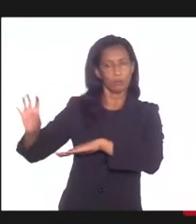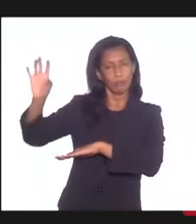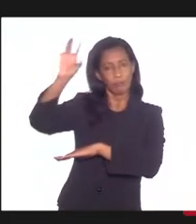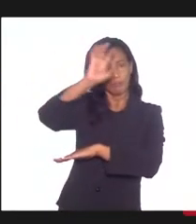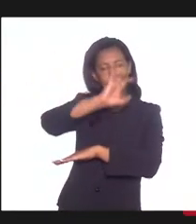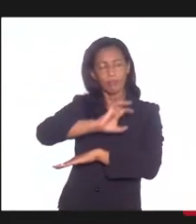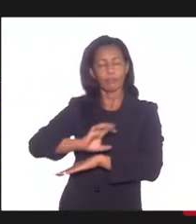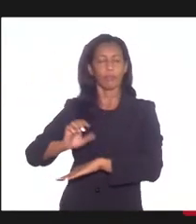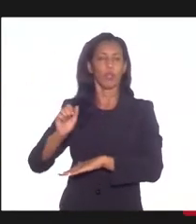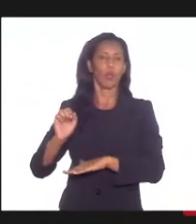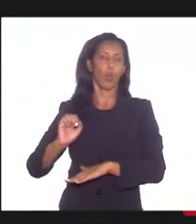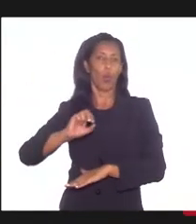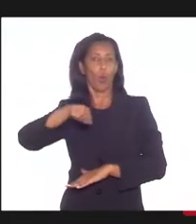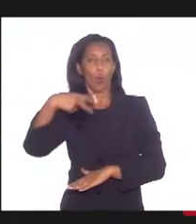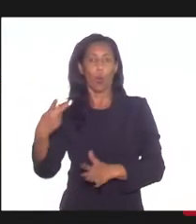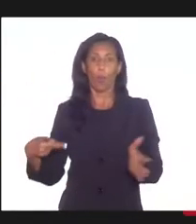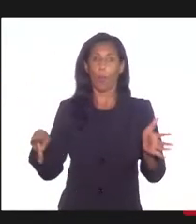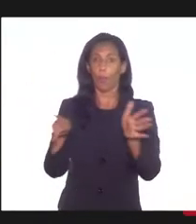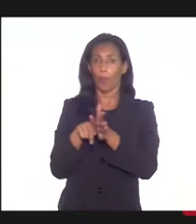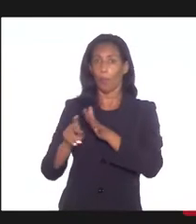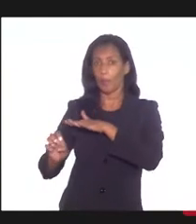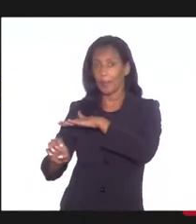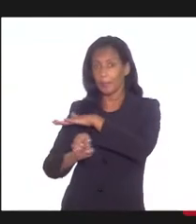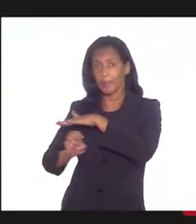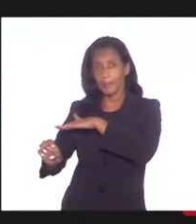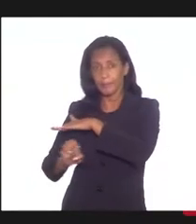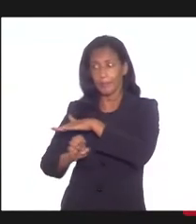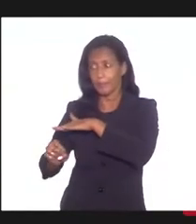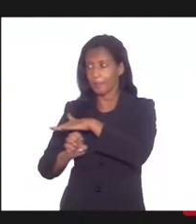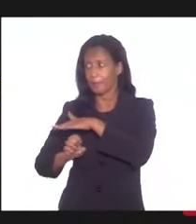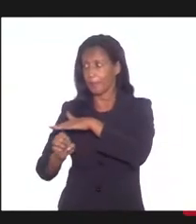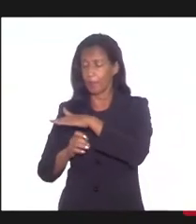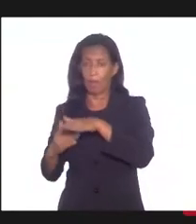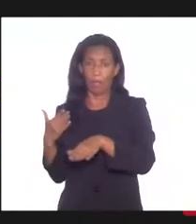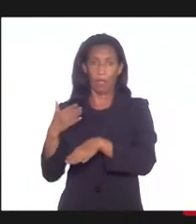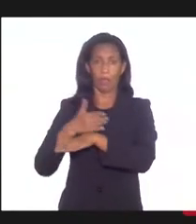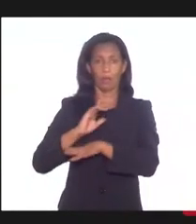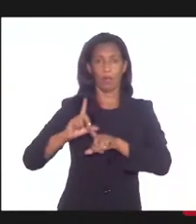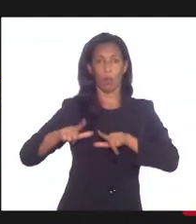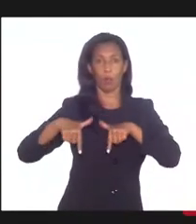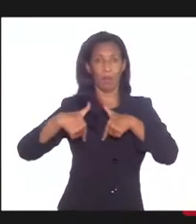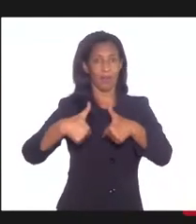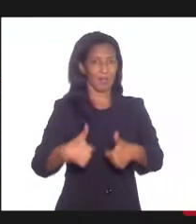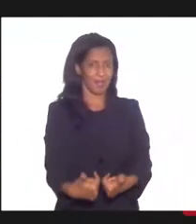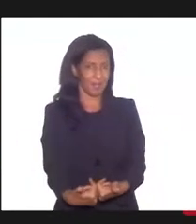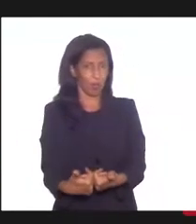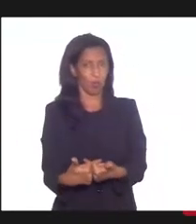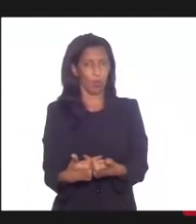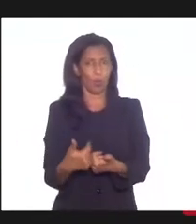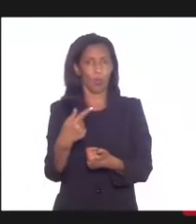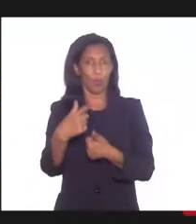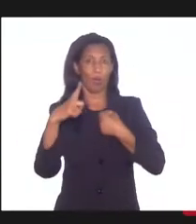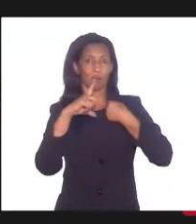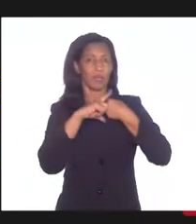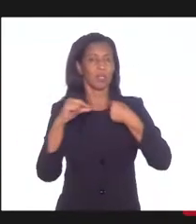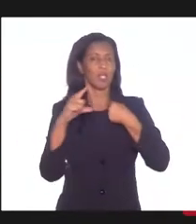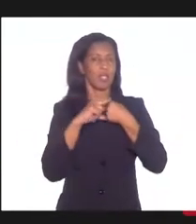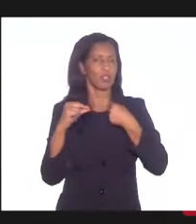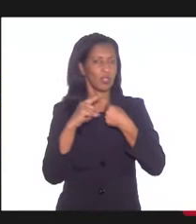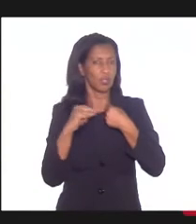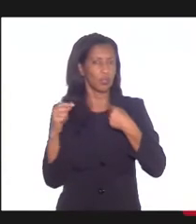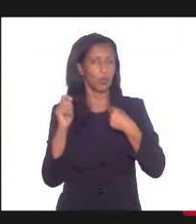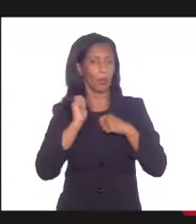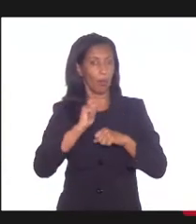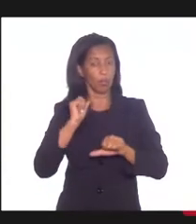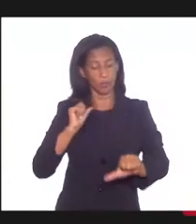própria concessionárias podem entrar com uma ação direta de condicionalidade, pois esse artigo pode, eventualmente,